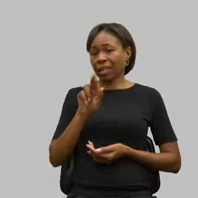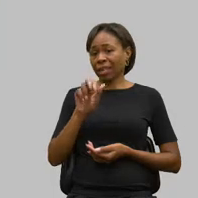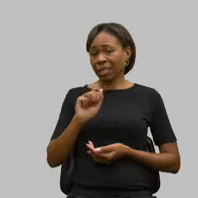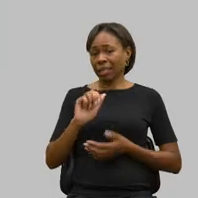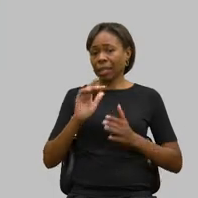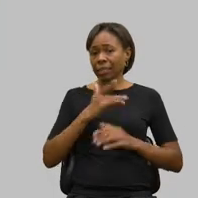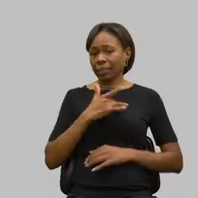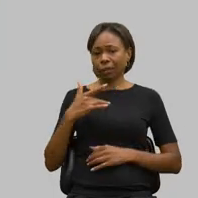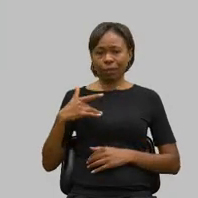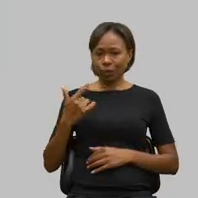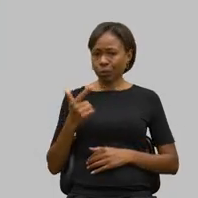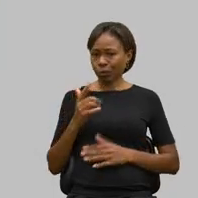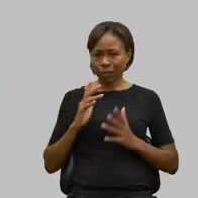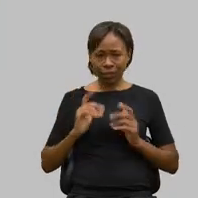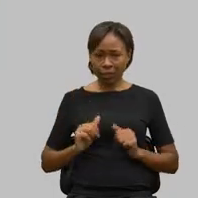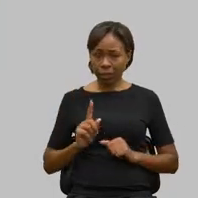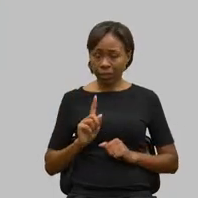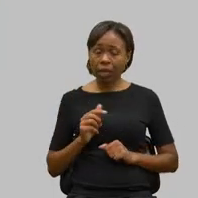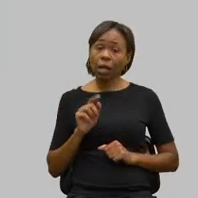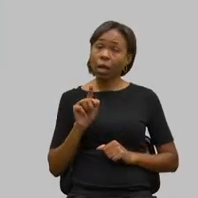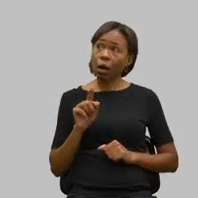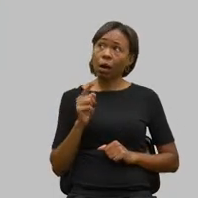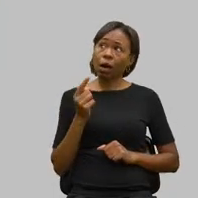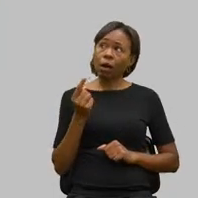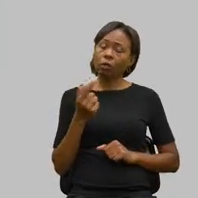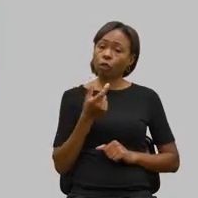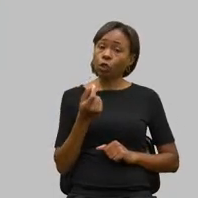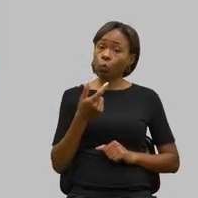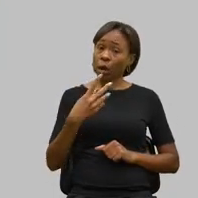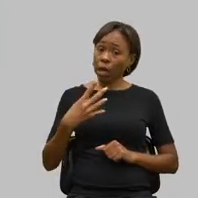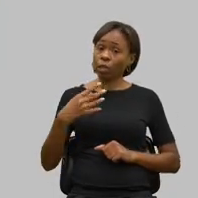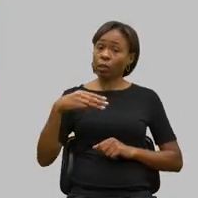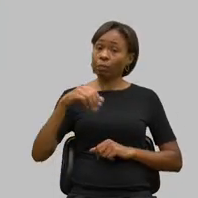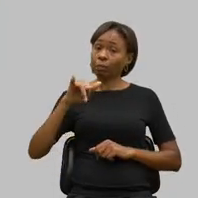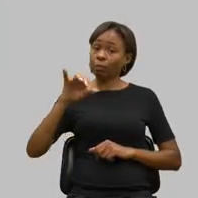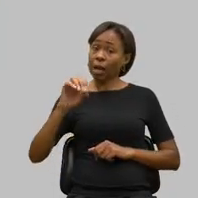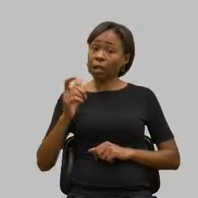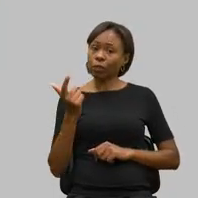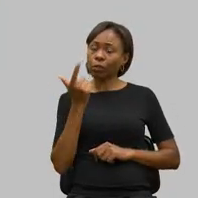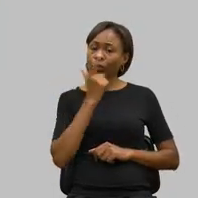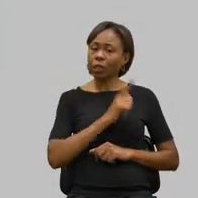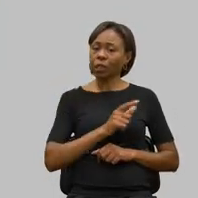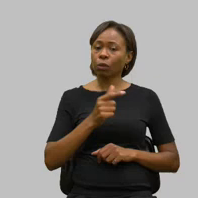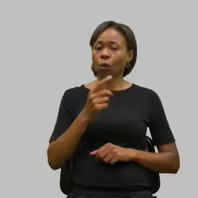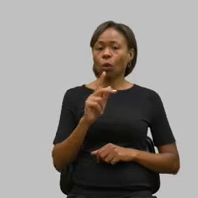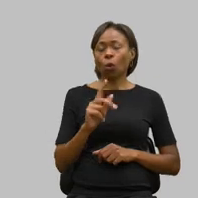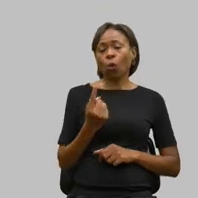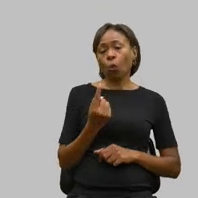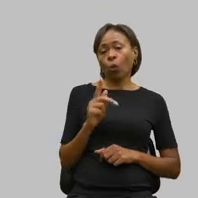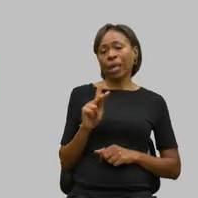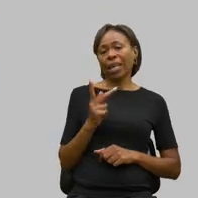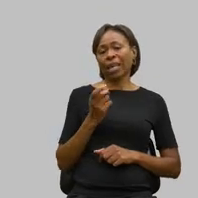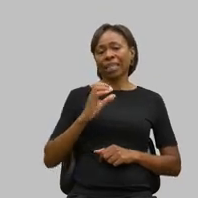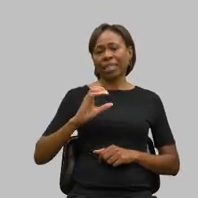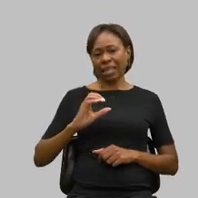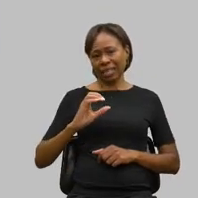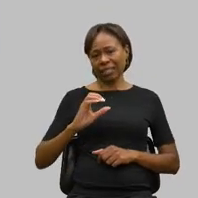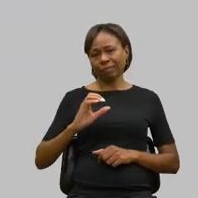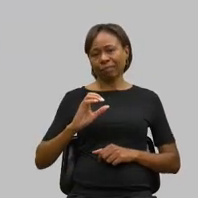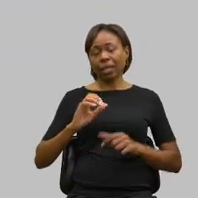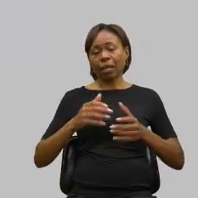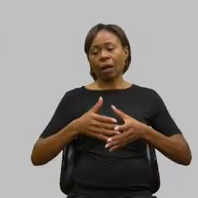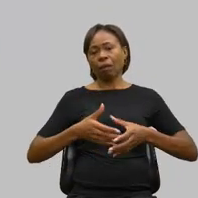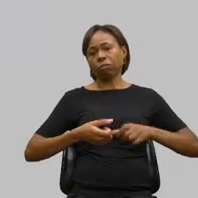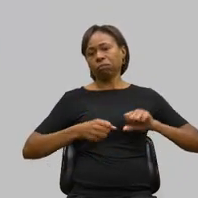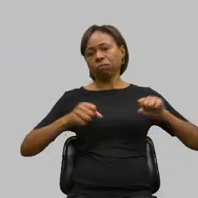maio, nós inauguramos um hectare e meio de hospital, graças ao apoio do governo do Estado, graças